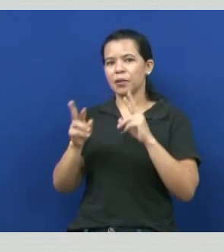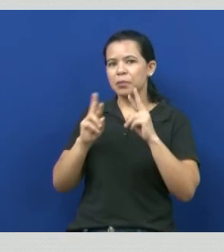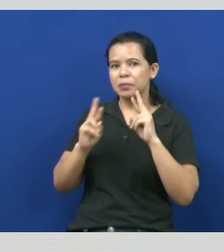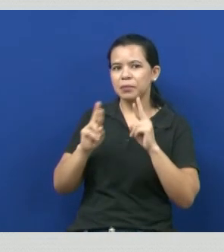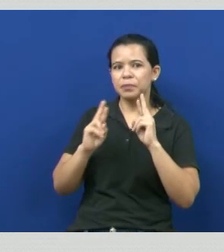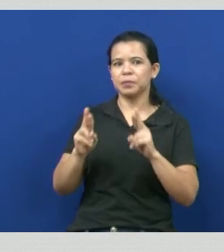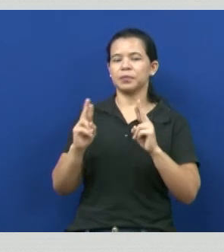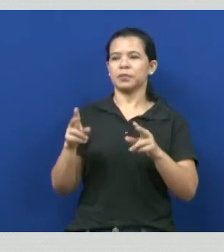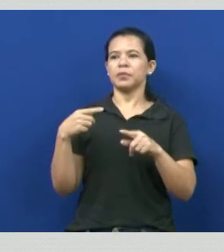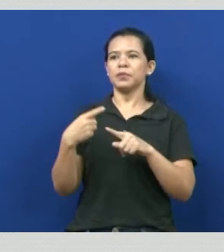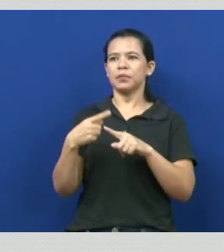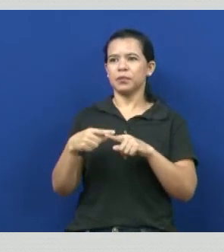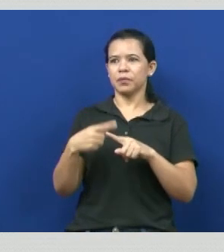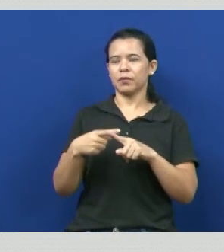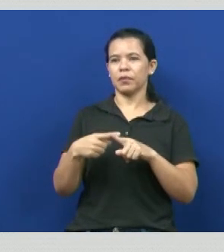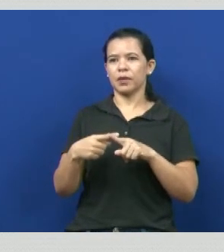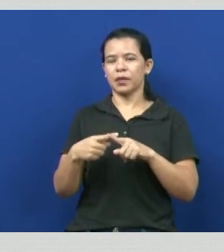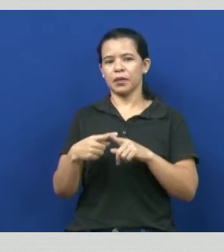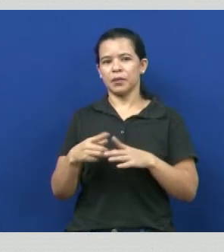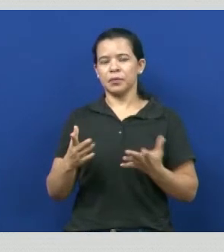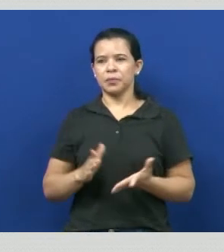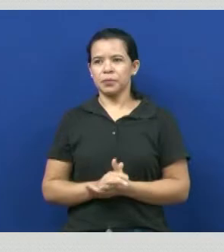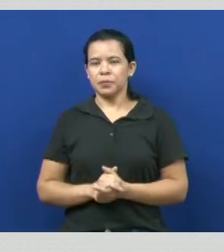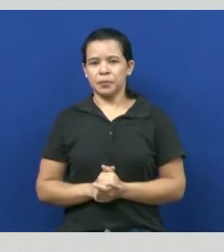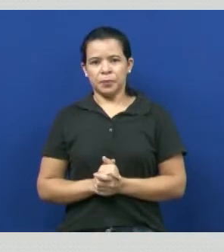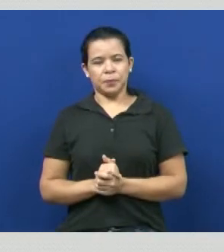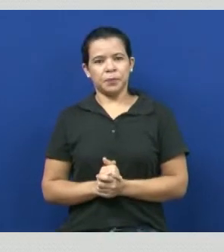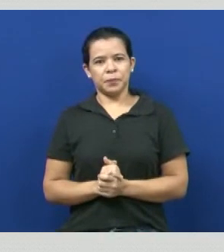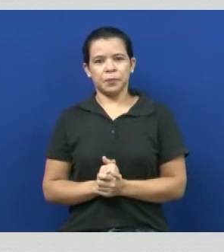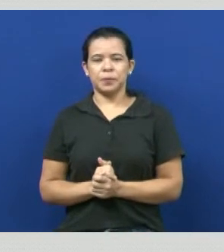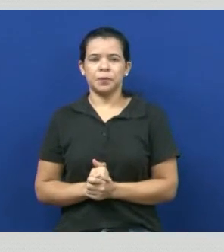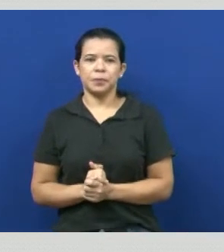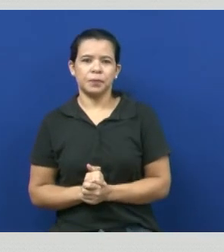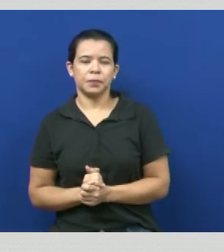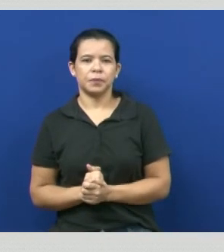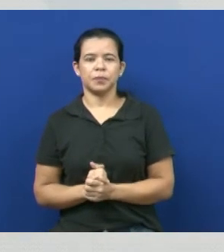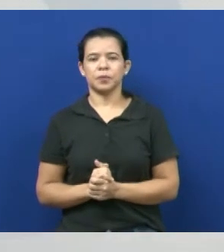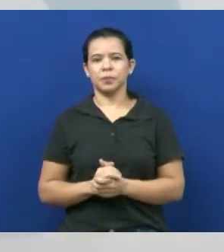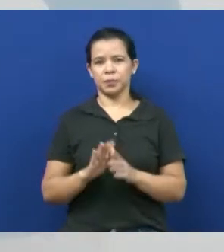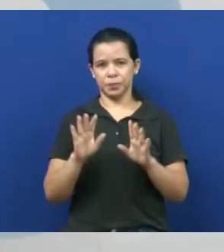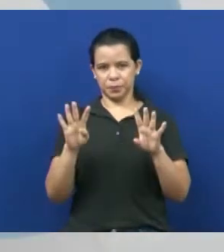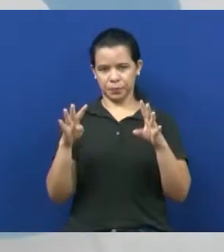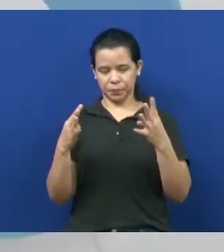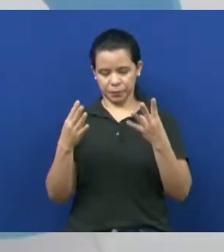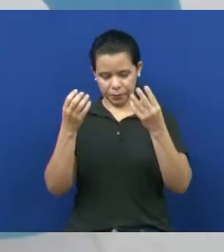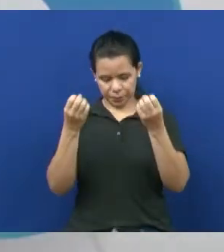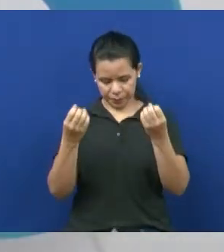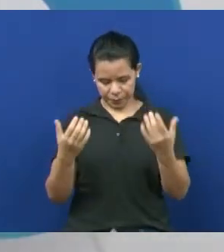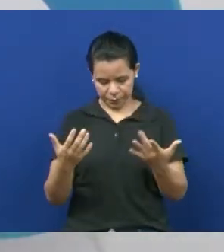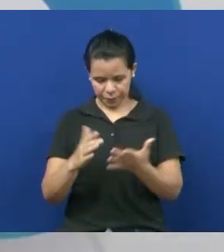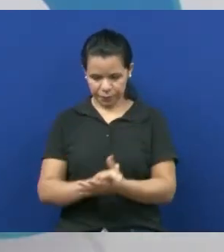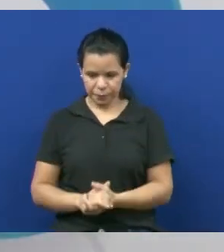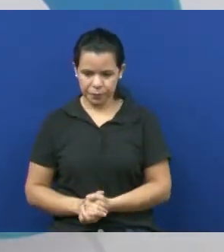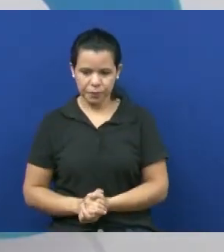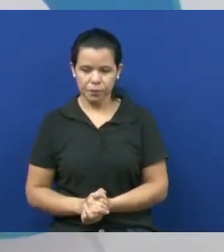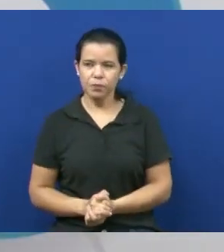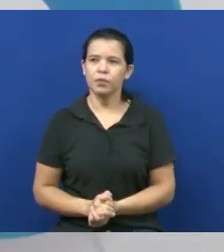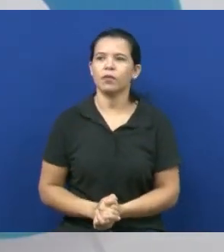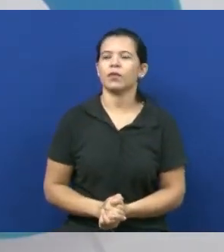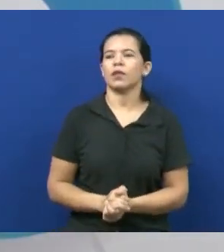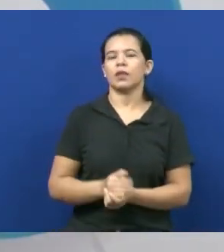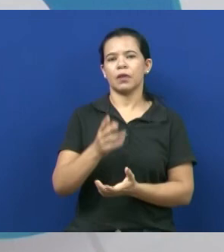à morte por críticas ao presidente Marechal Floriano. Volte aqui para mim e reflita. Olha, lembra